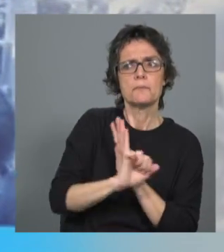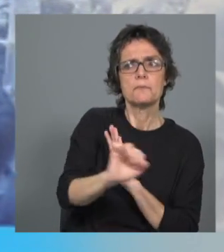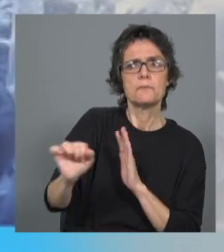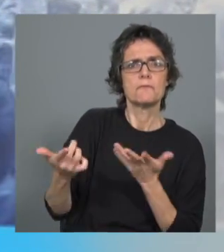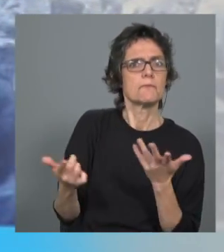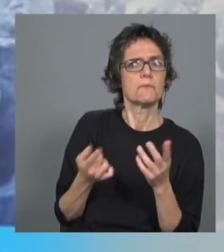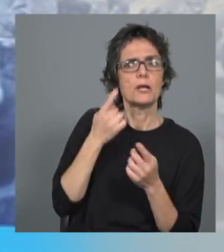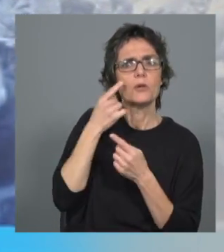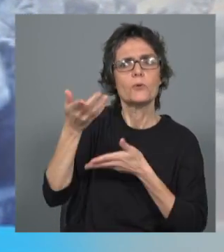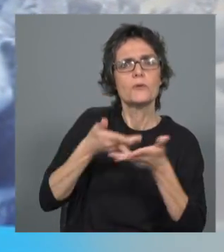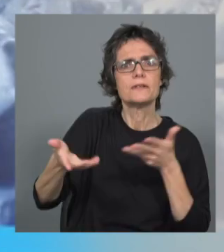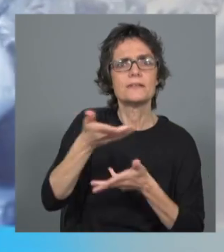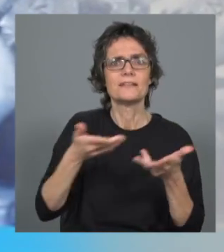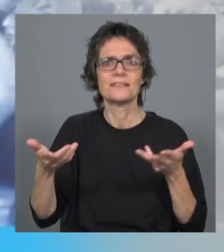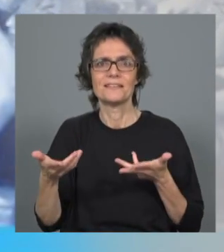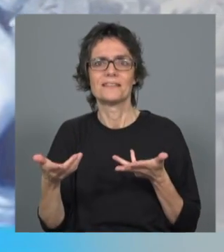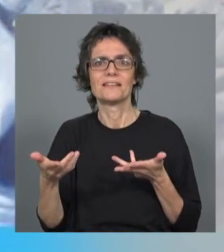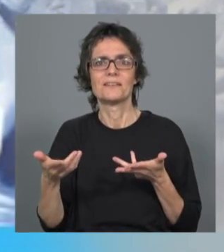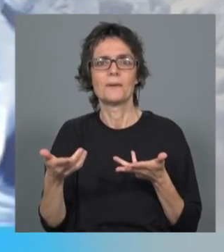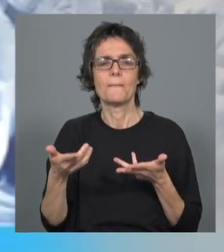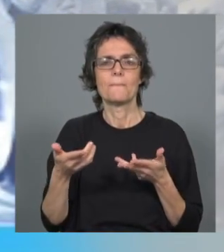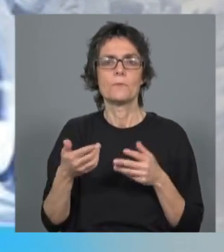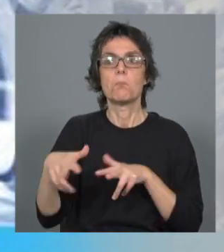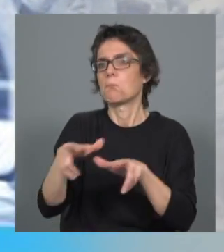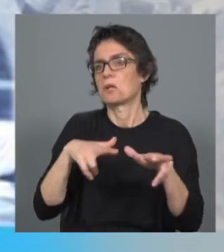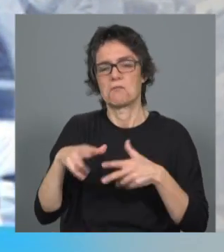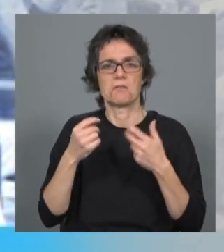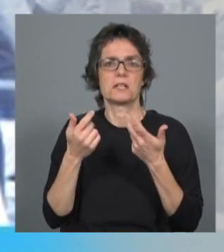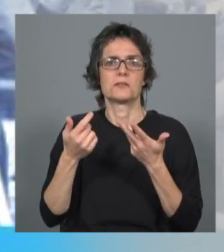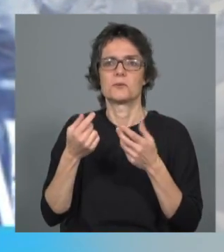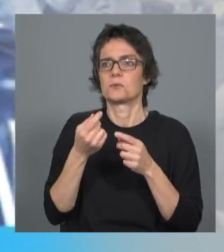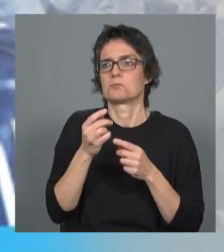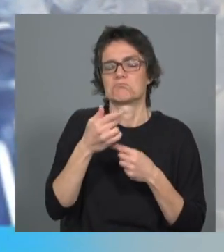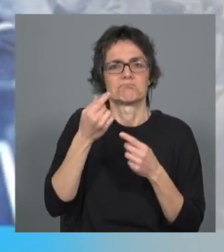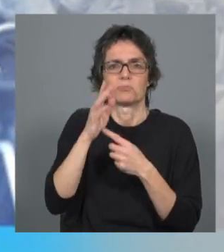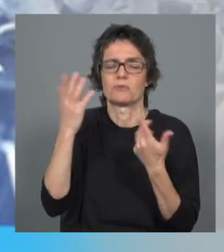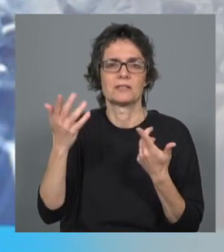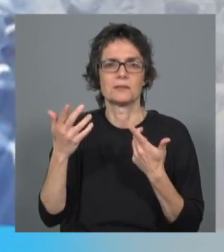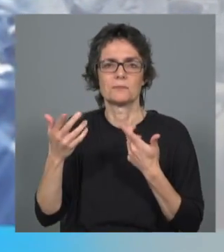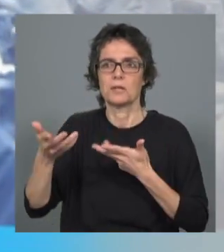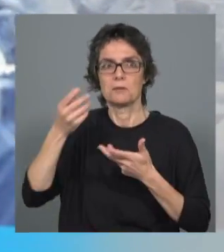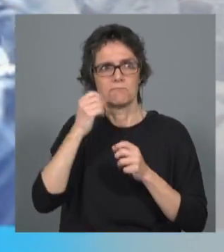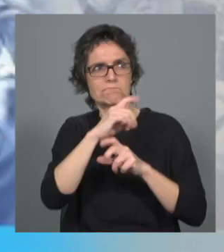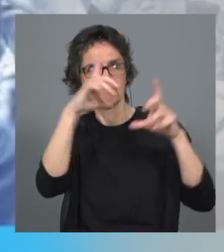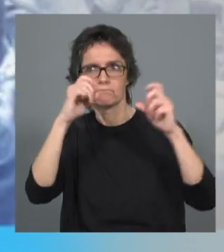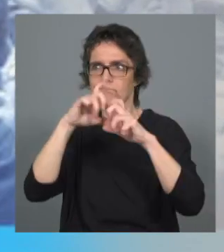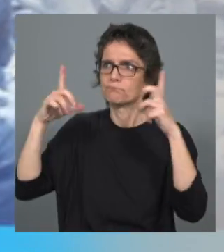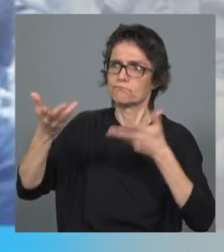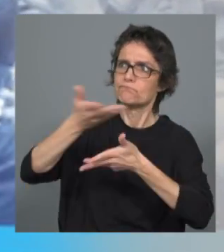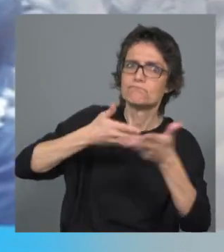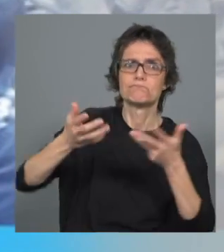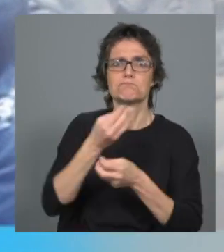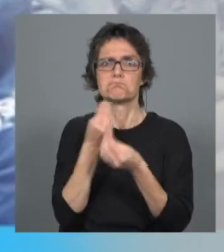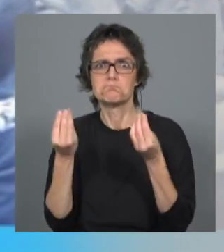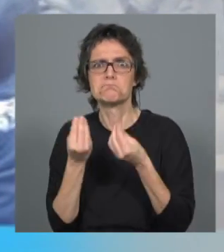com as suas partilhas, vídeos partilhados que fizeram. Acaba por ser uma oportunidade